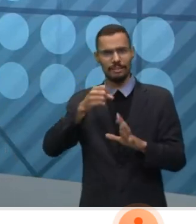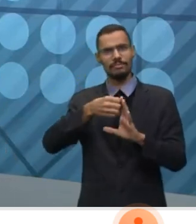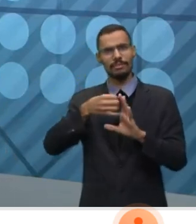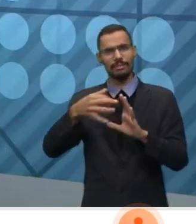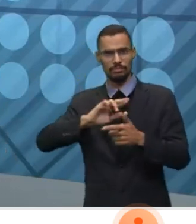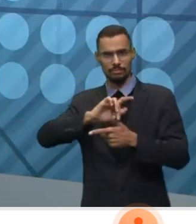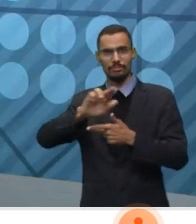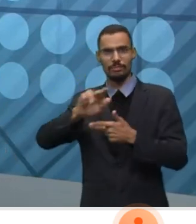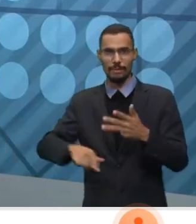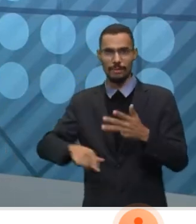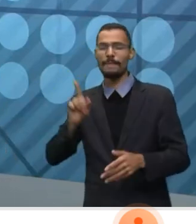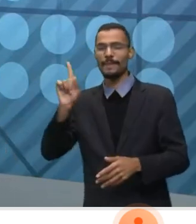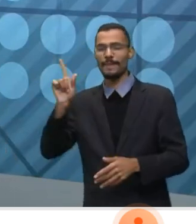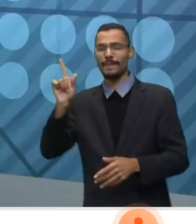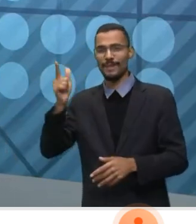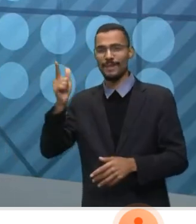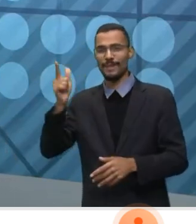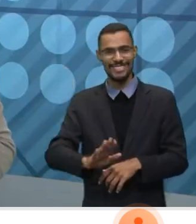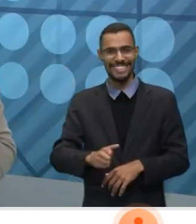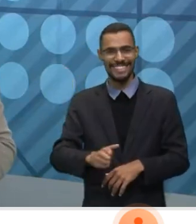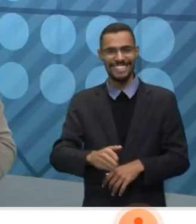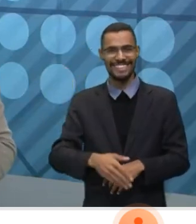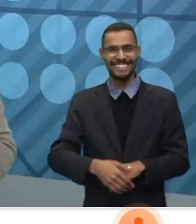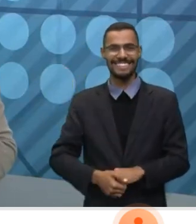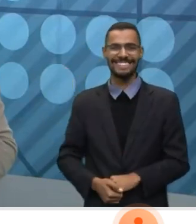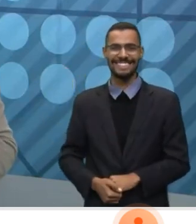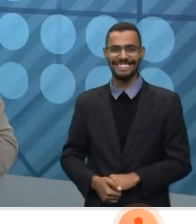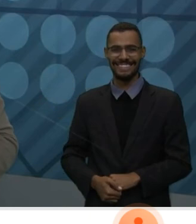diante. Assista o próximo vídeo, a gente já volta.